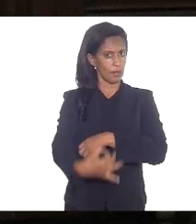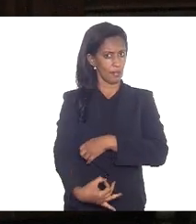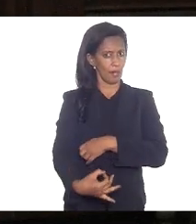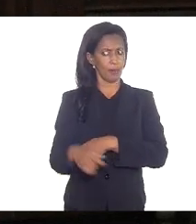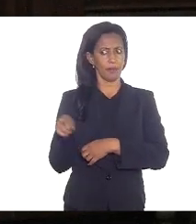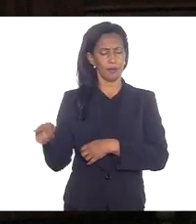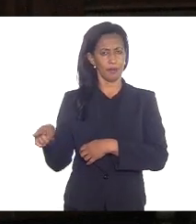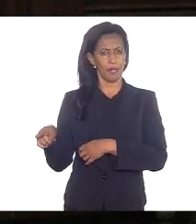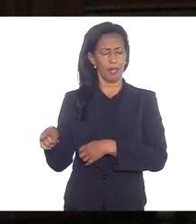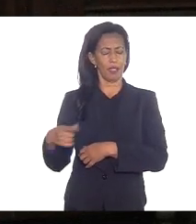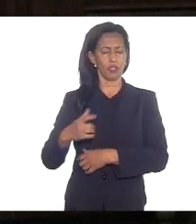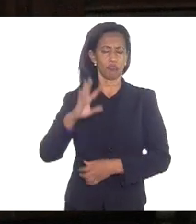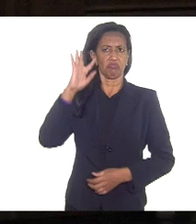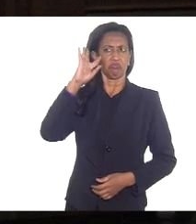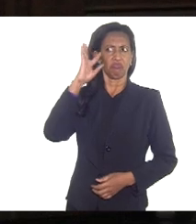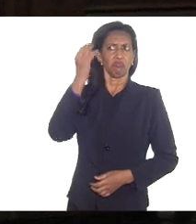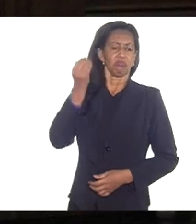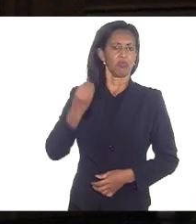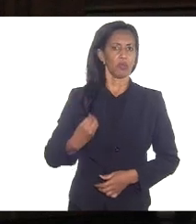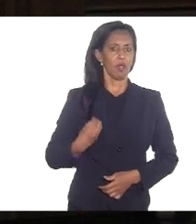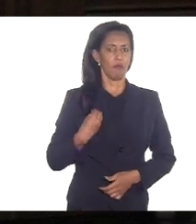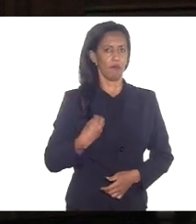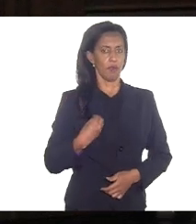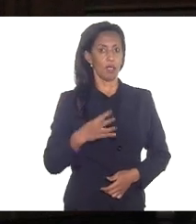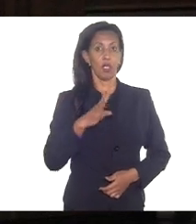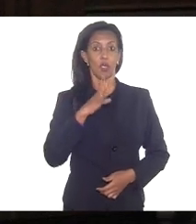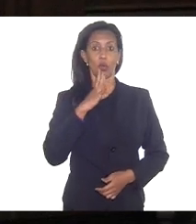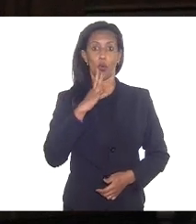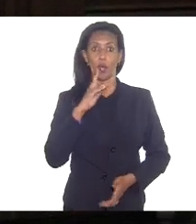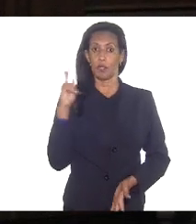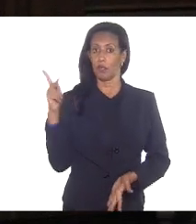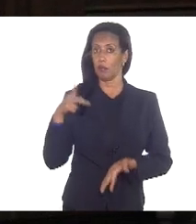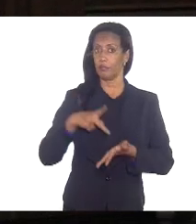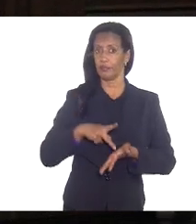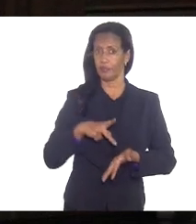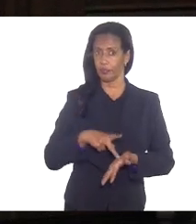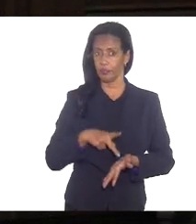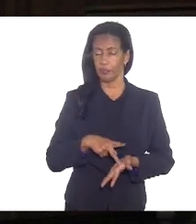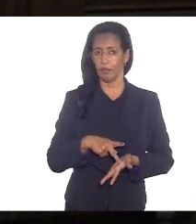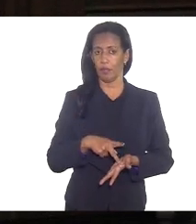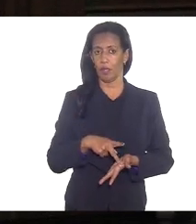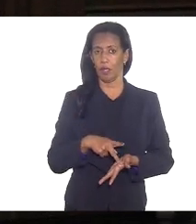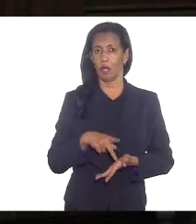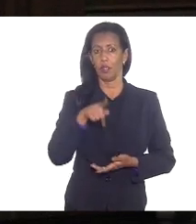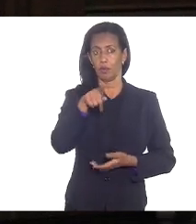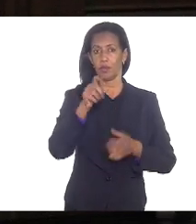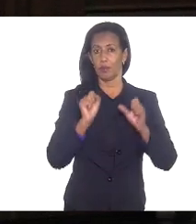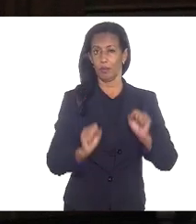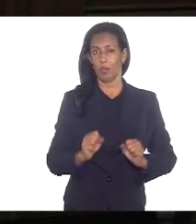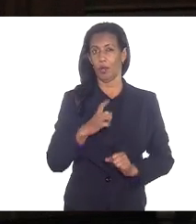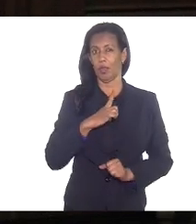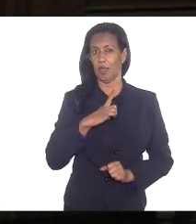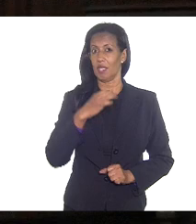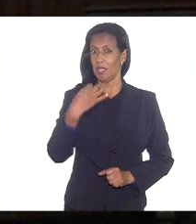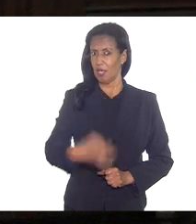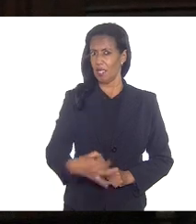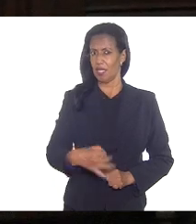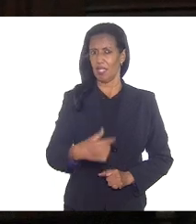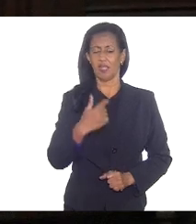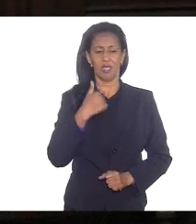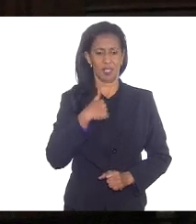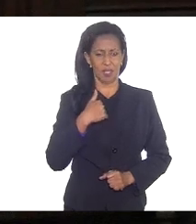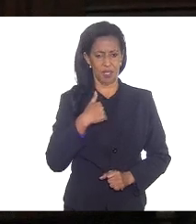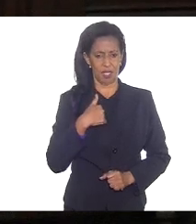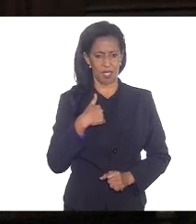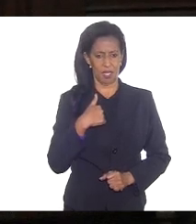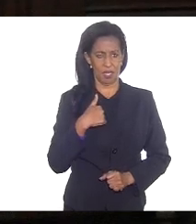delas se pronunciarem e delas terem conhecimento de fato Você pode ter certeza que eu,